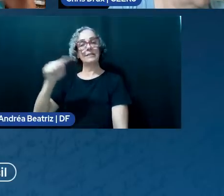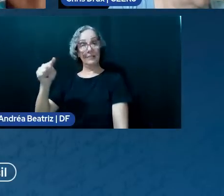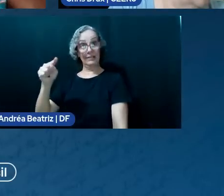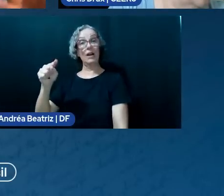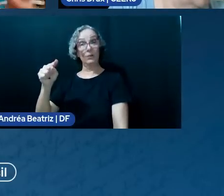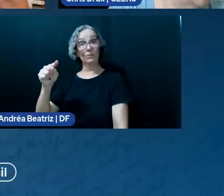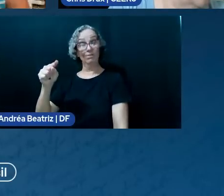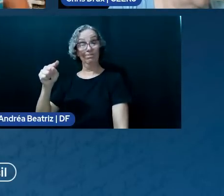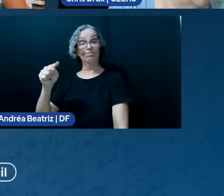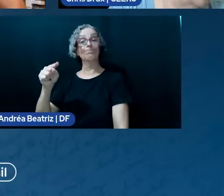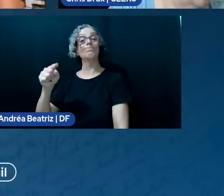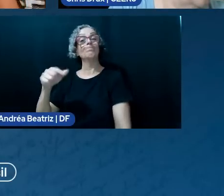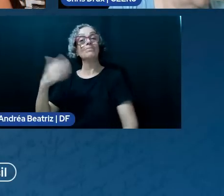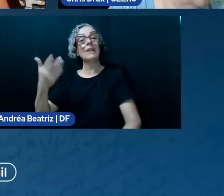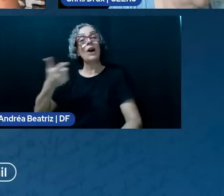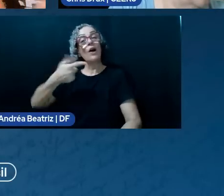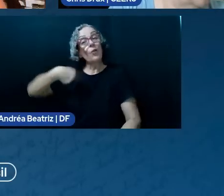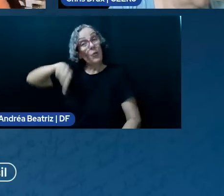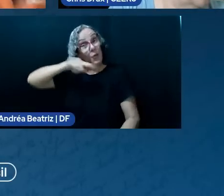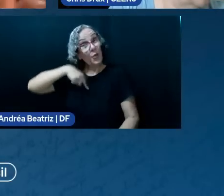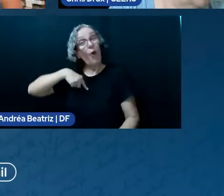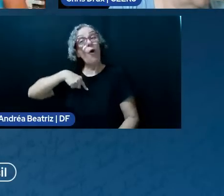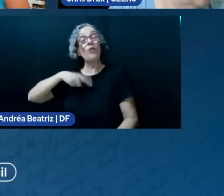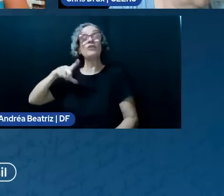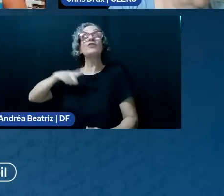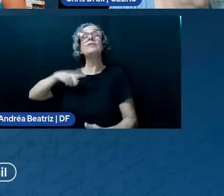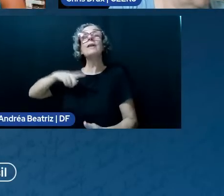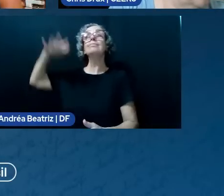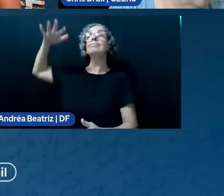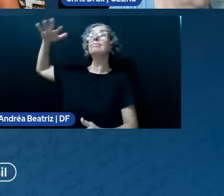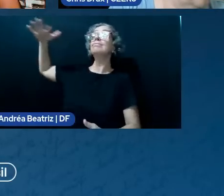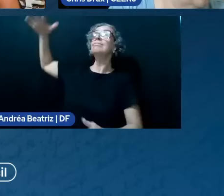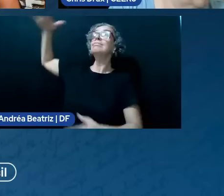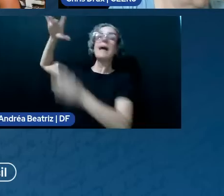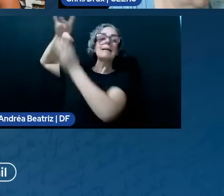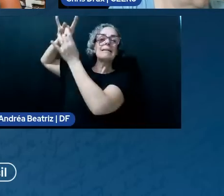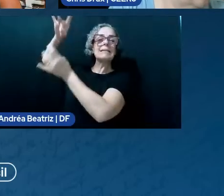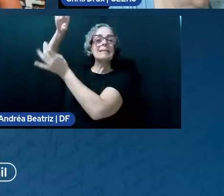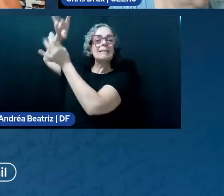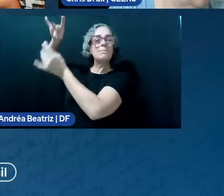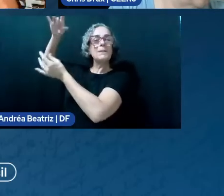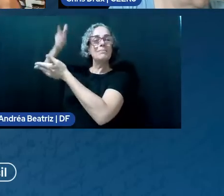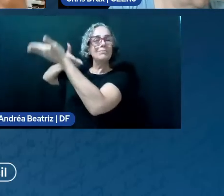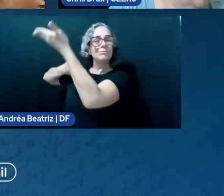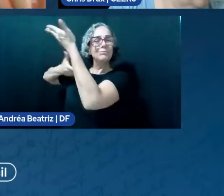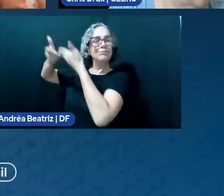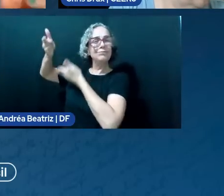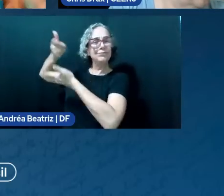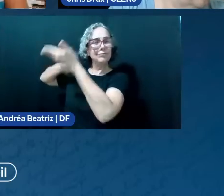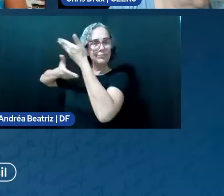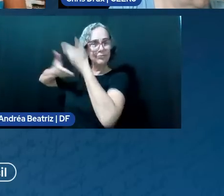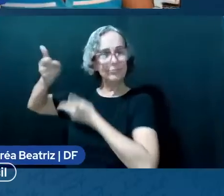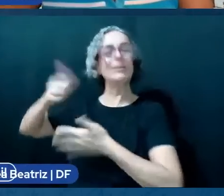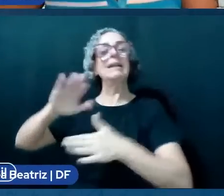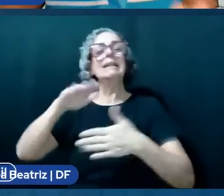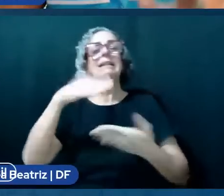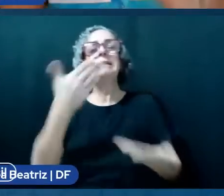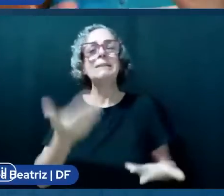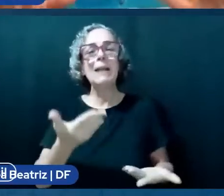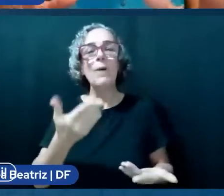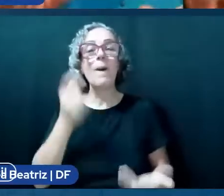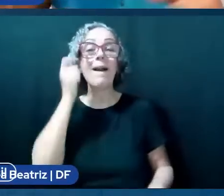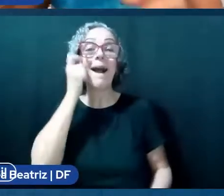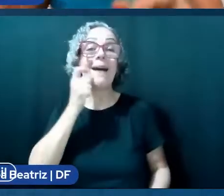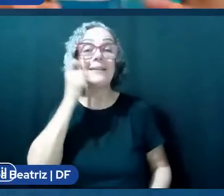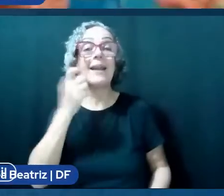Os planos se tangenciam. E aqui Kardec quer saber sobre preferências, né?